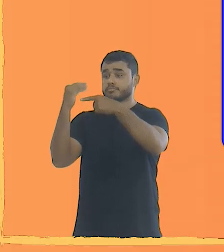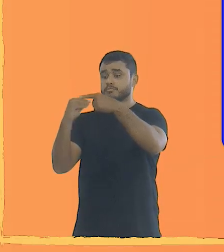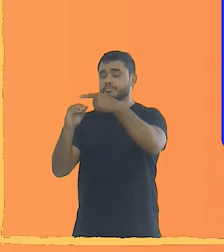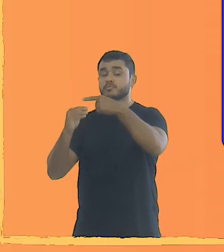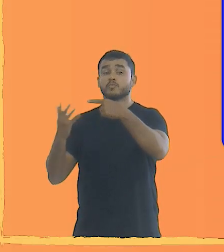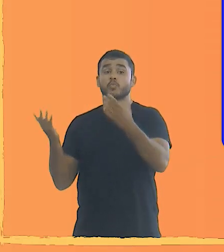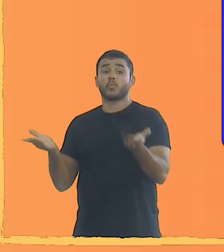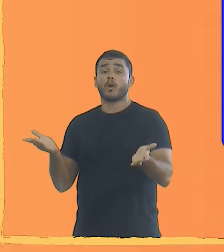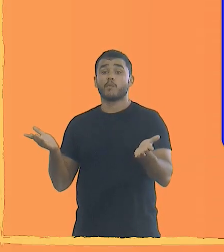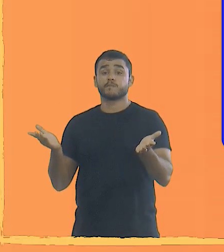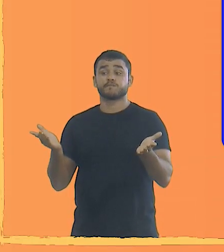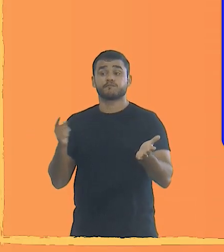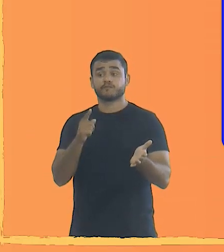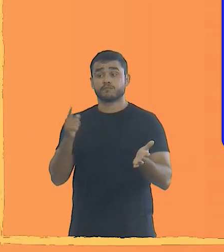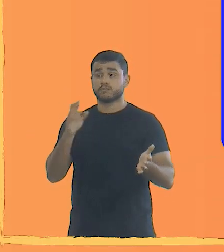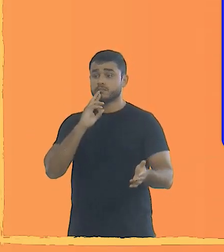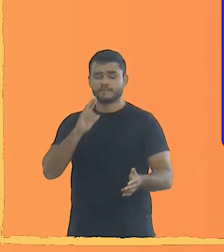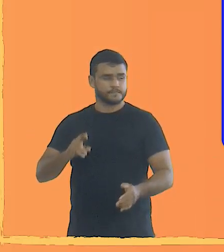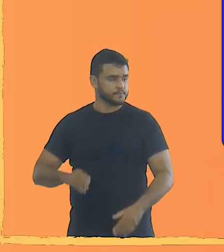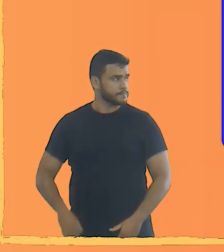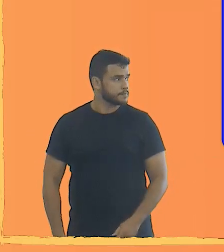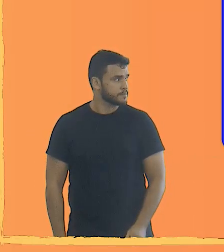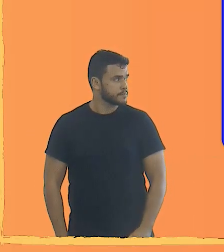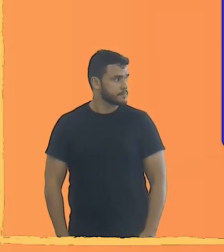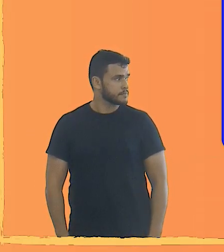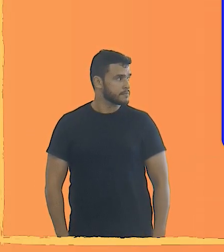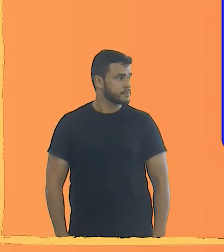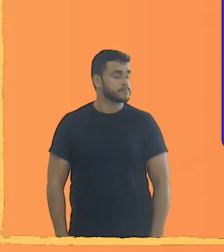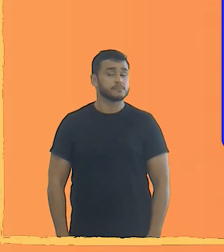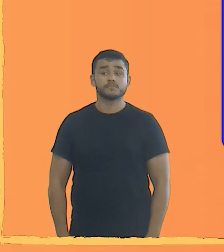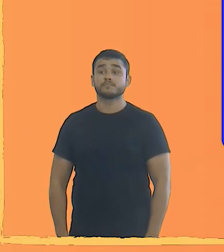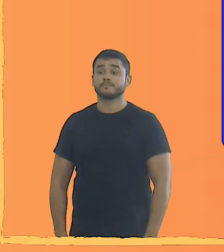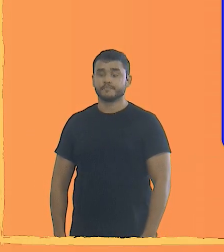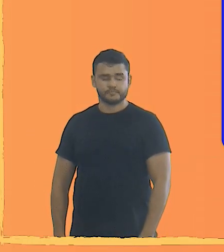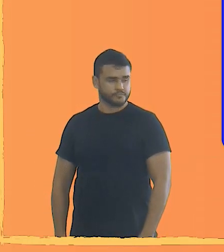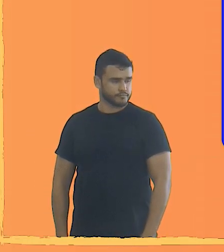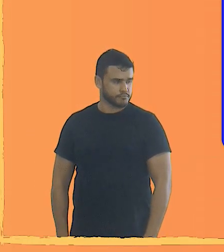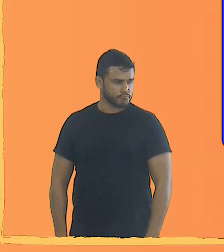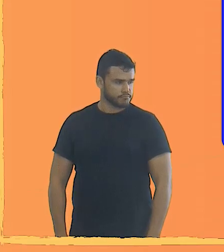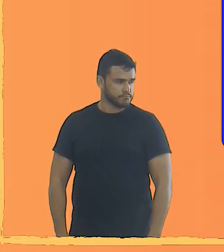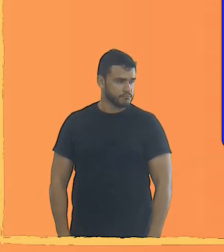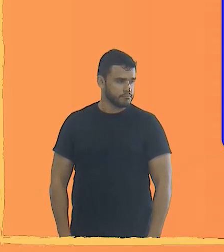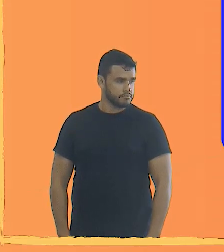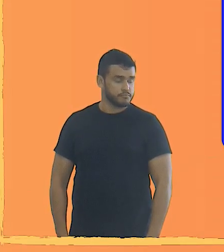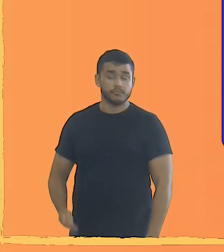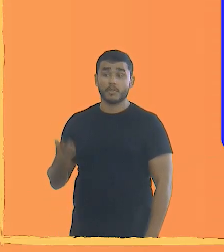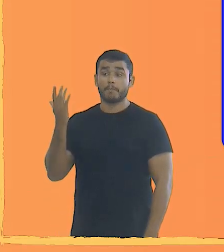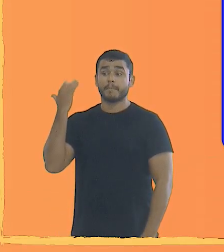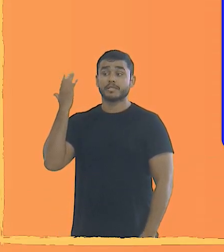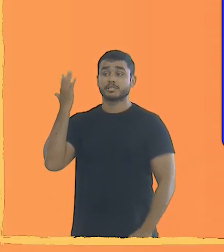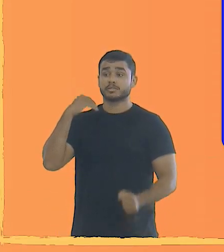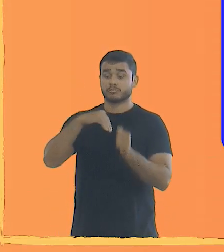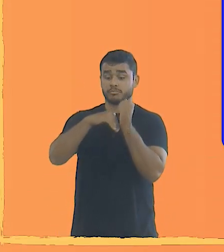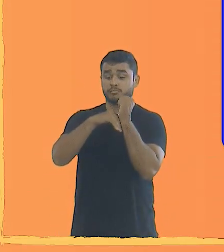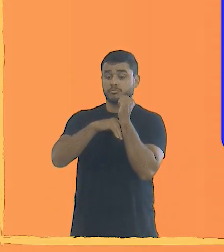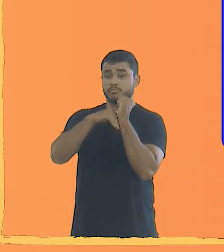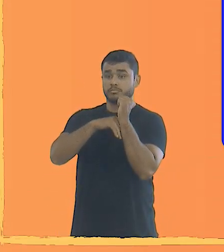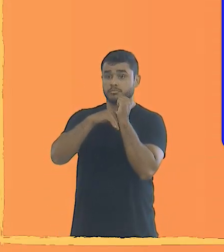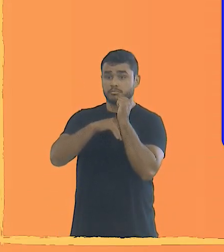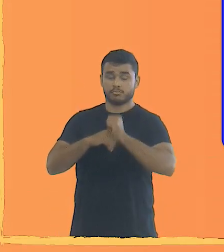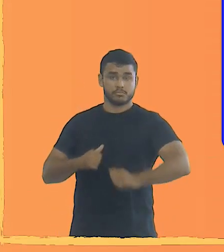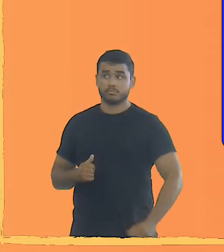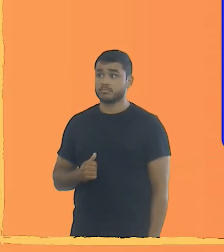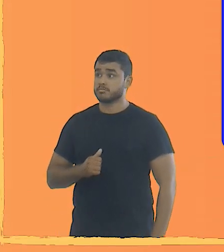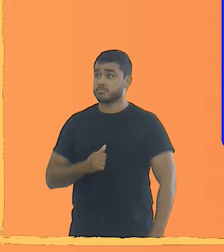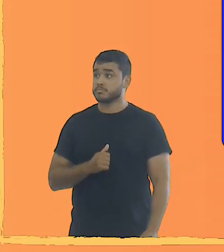vai ser? Vamos criar aqui as senhas, pessoal. Como é que era a senha antiga? Pelo que o texto diz,